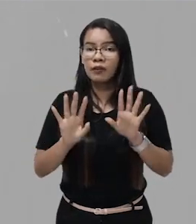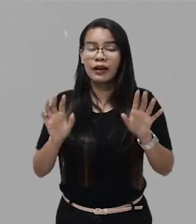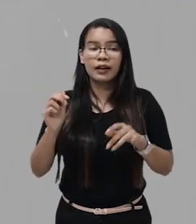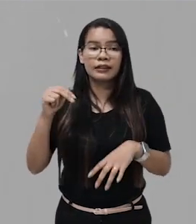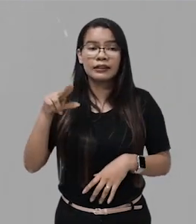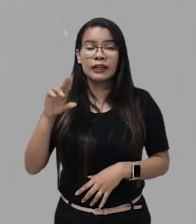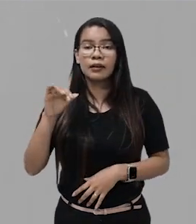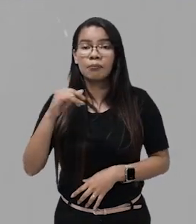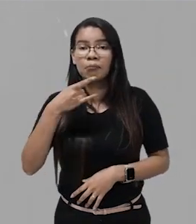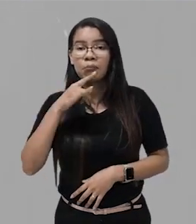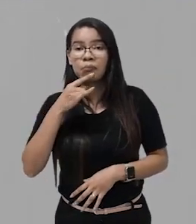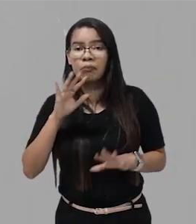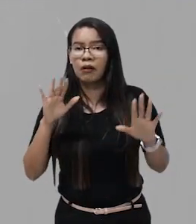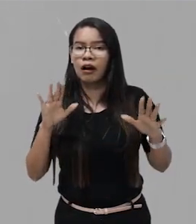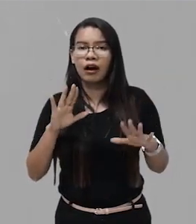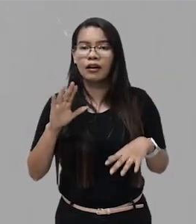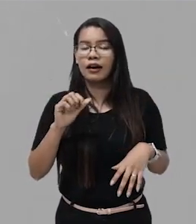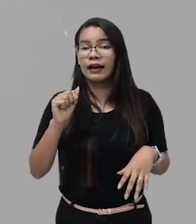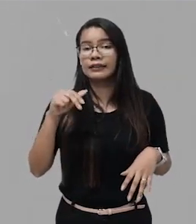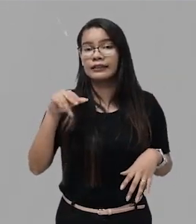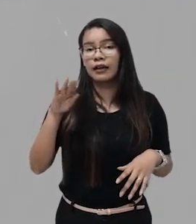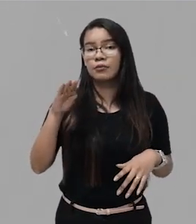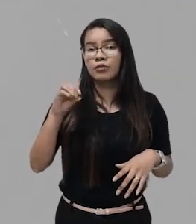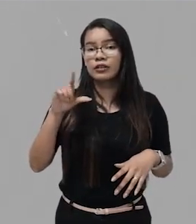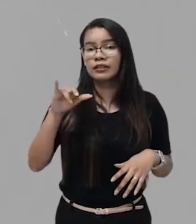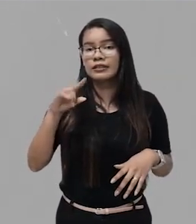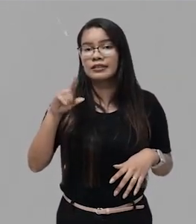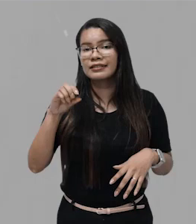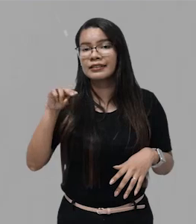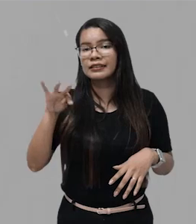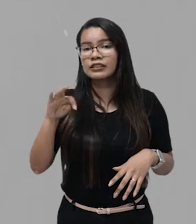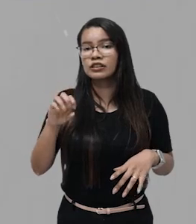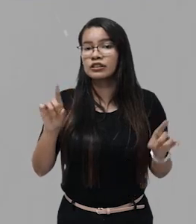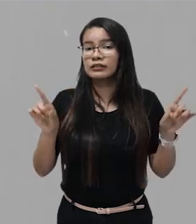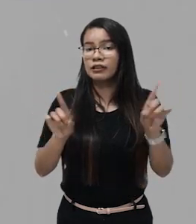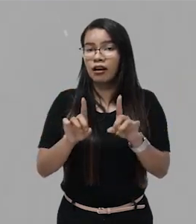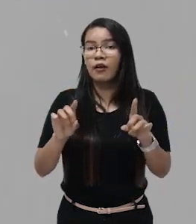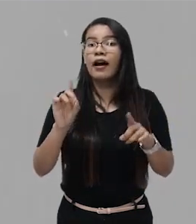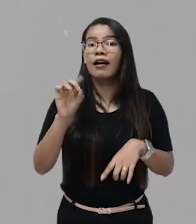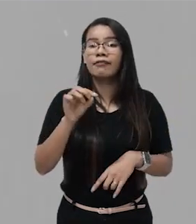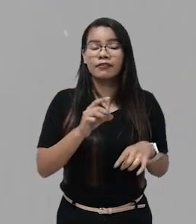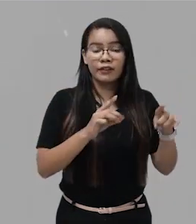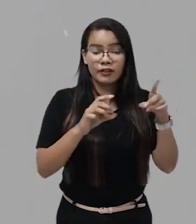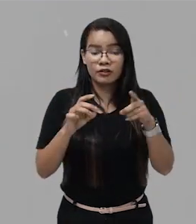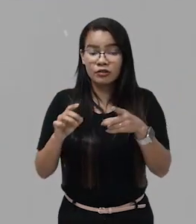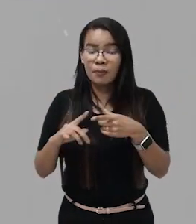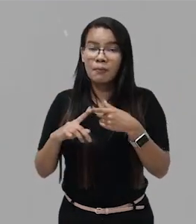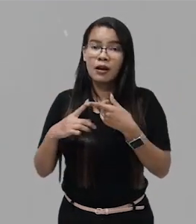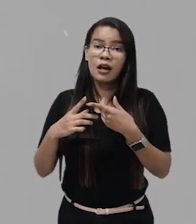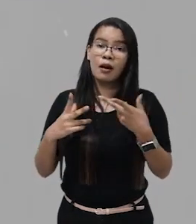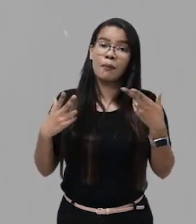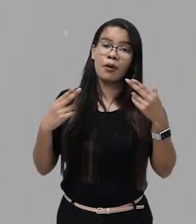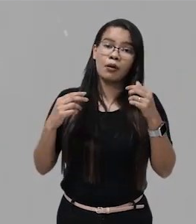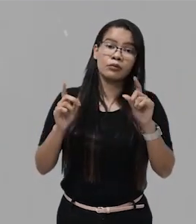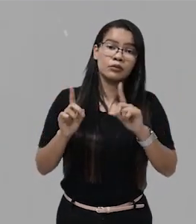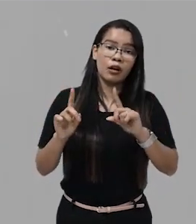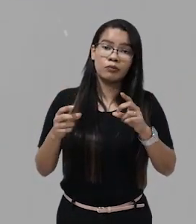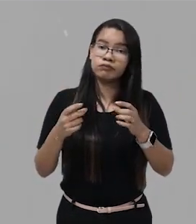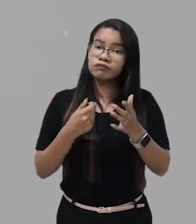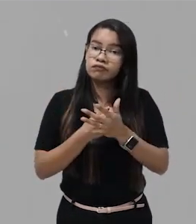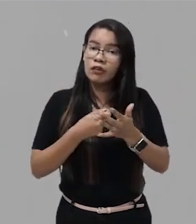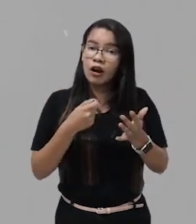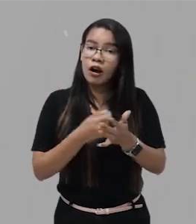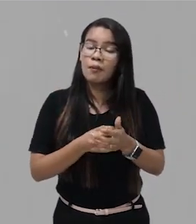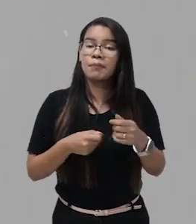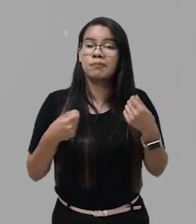são vendidos. Mas mesmo eles não sendo drogas, tá certo? Eles devem ser receitados por um